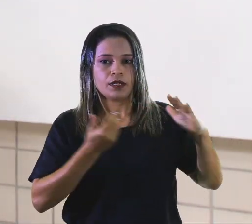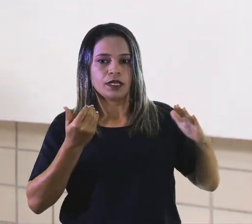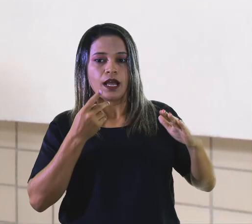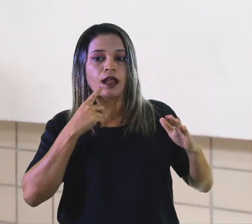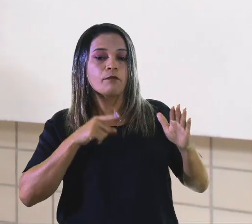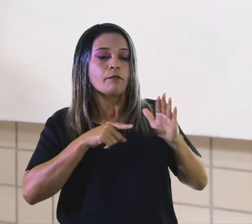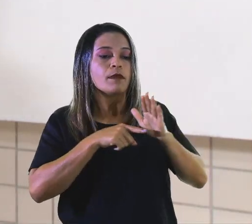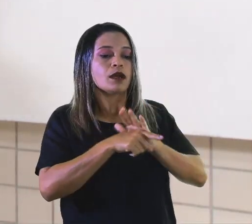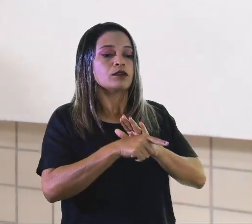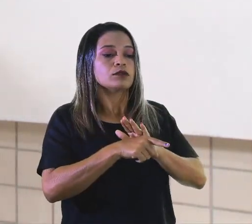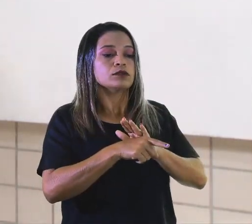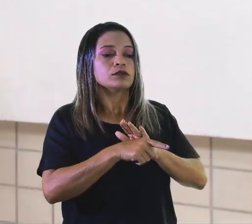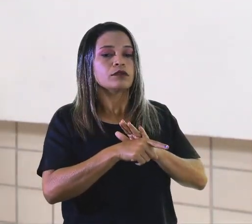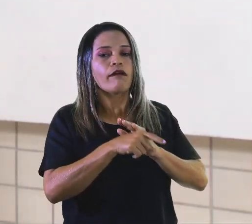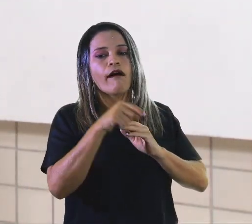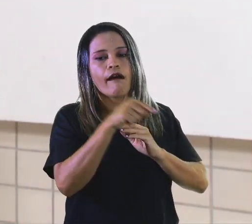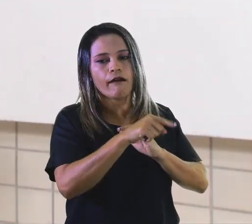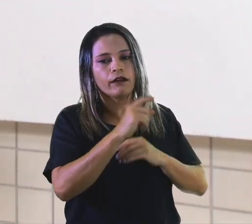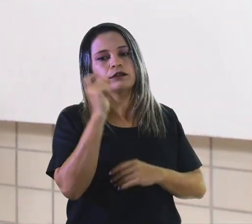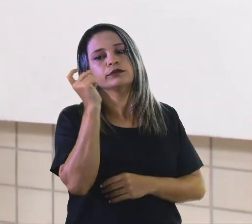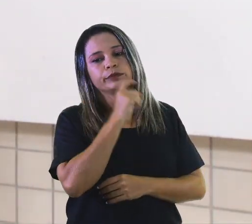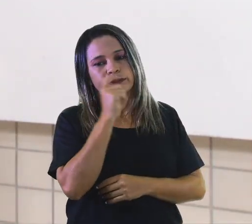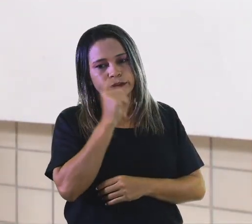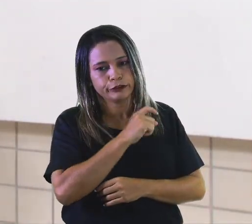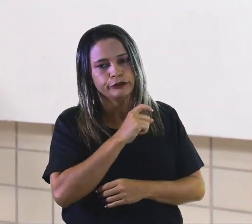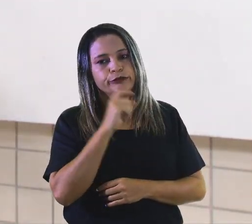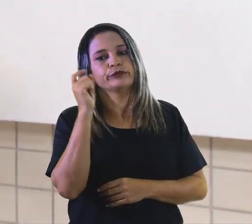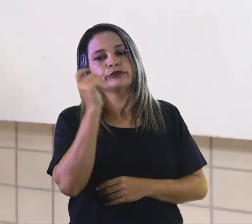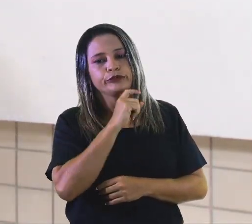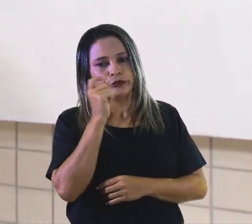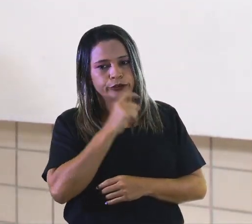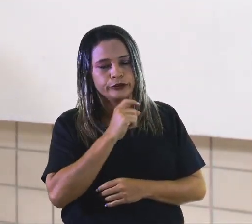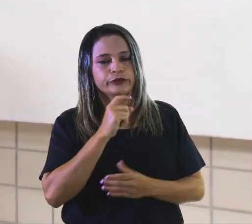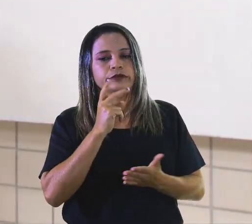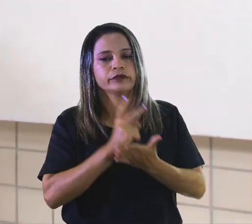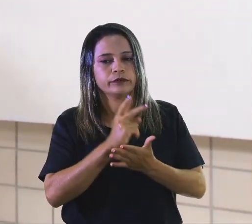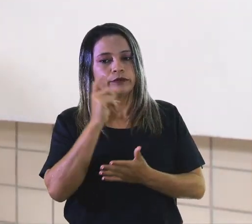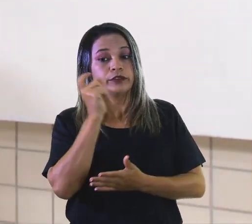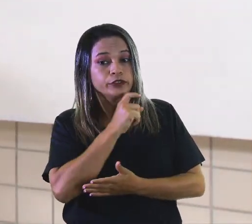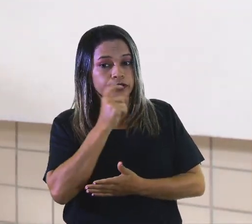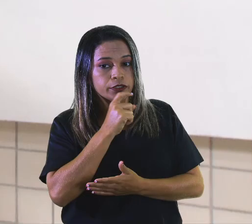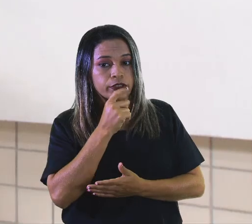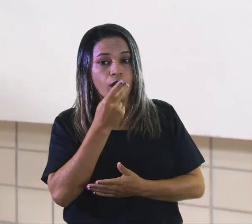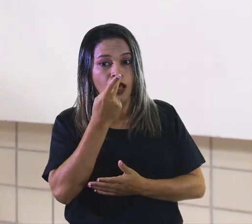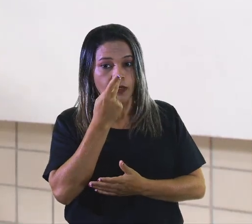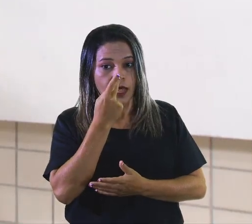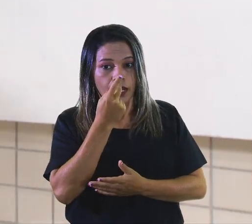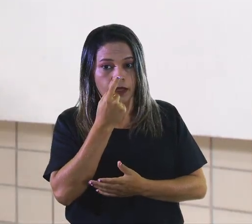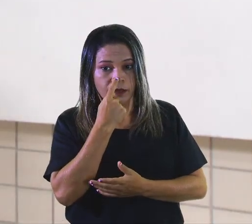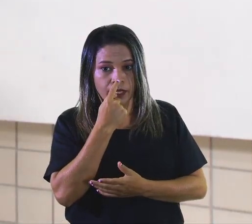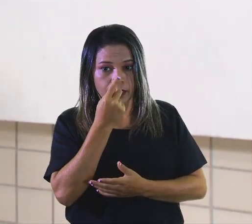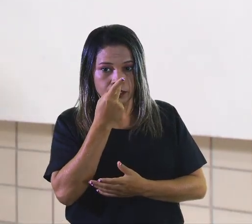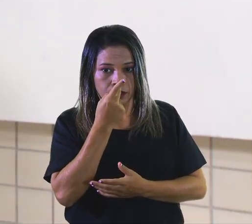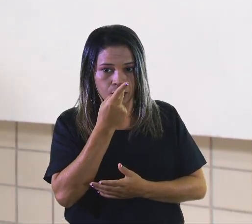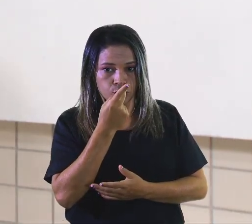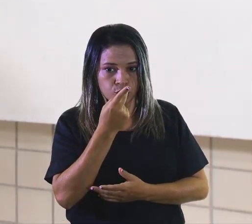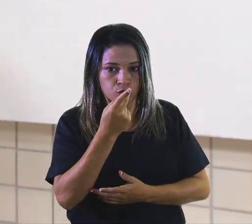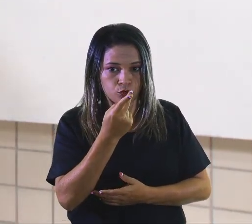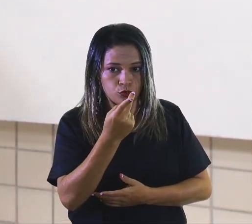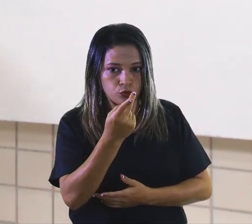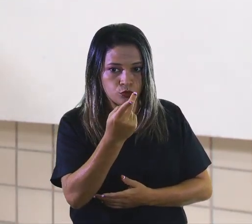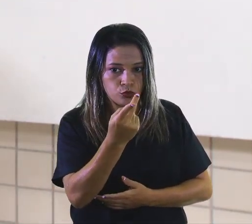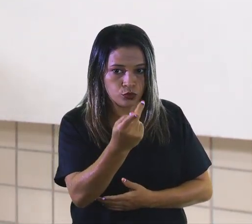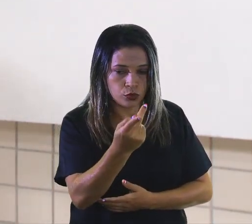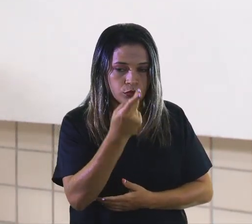que ela fez para ele, ele mentiu mais de uma vez, e cada vez que ele mentia, o nariz dele crescia, né?